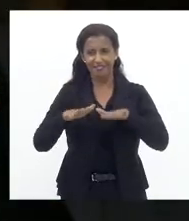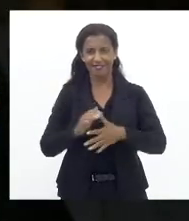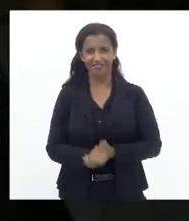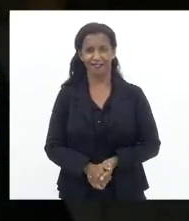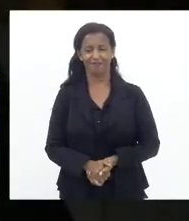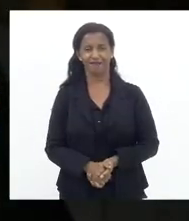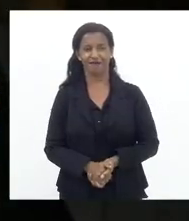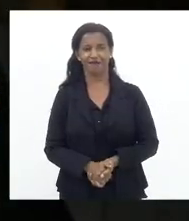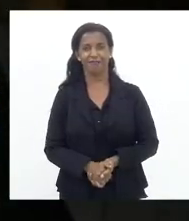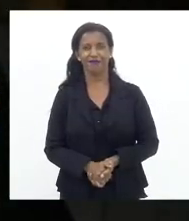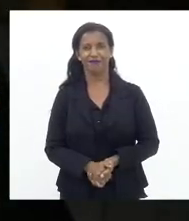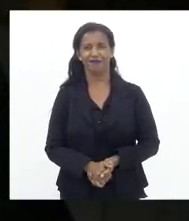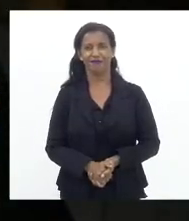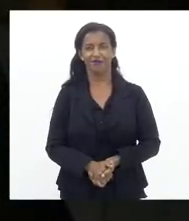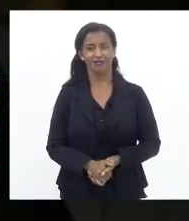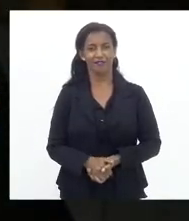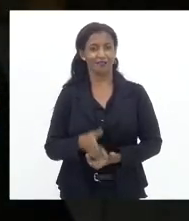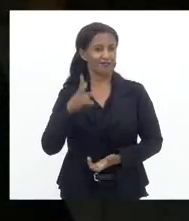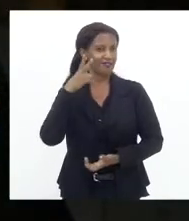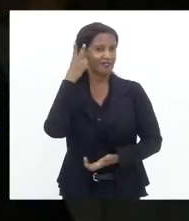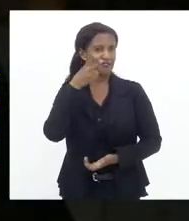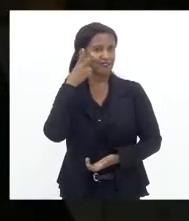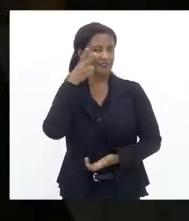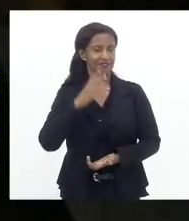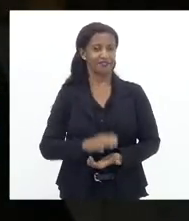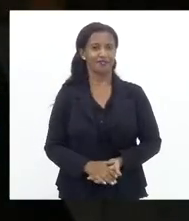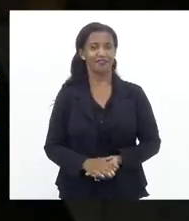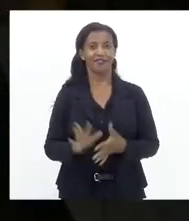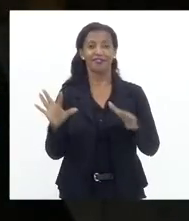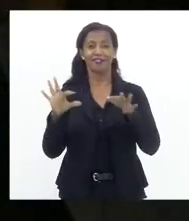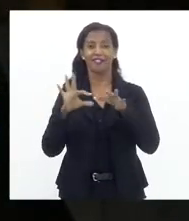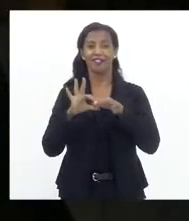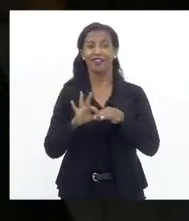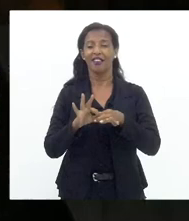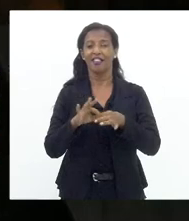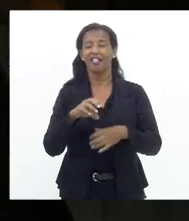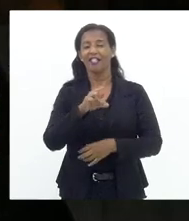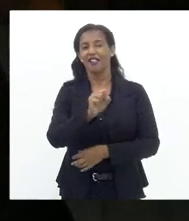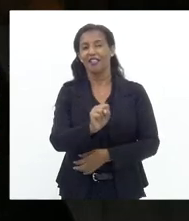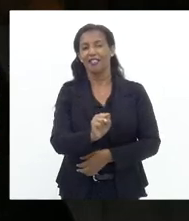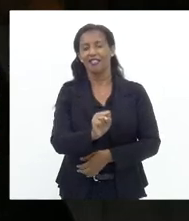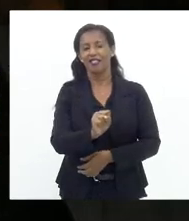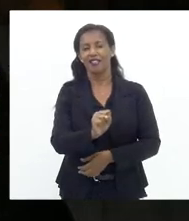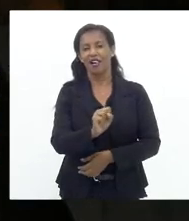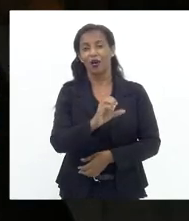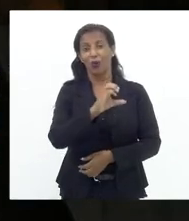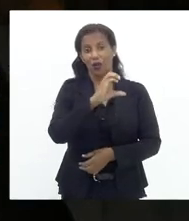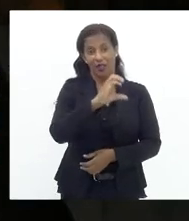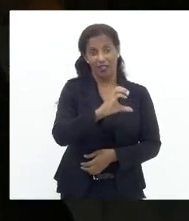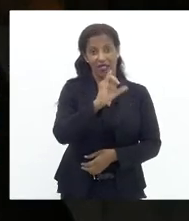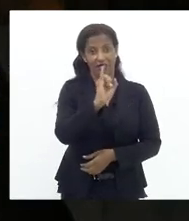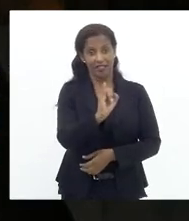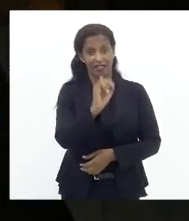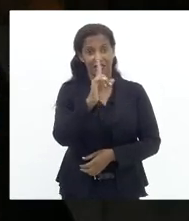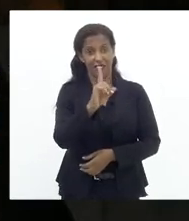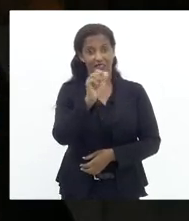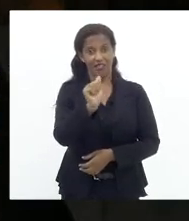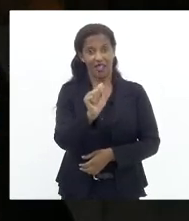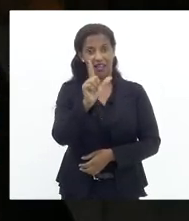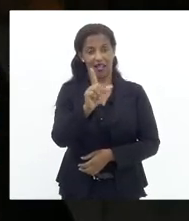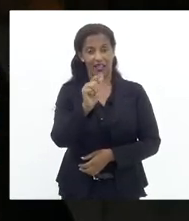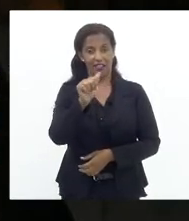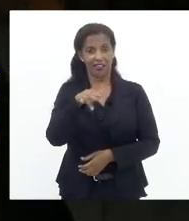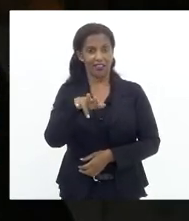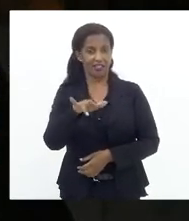e a Guerrilha do vereador é filiado ao cidadania ao mesmo